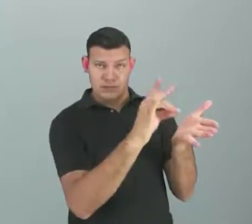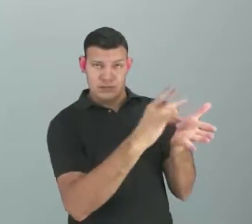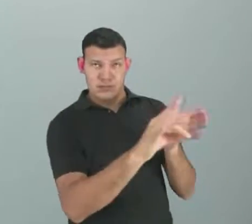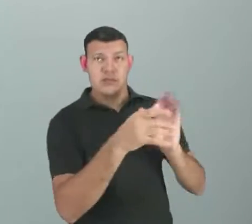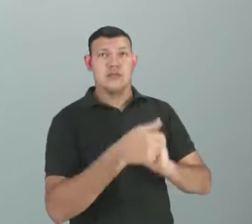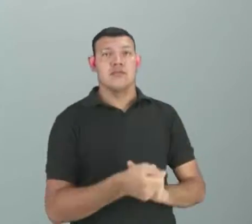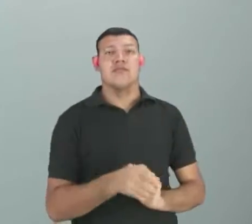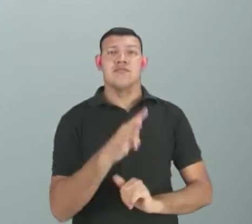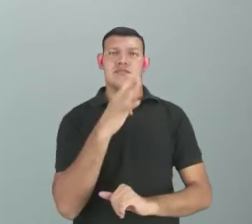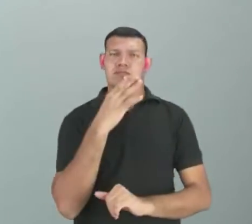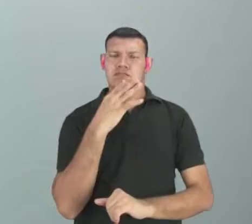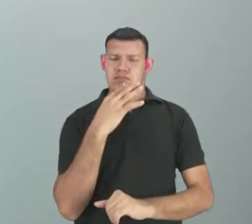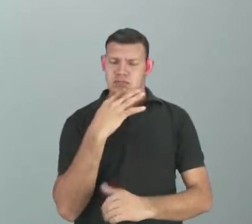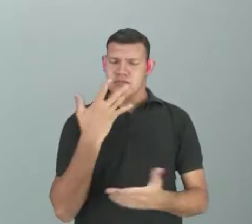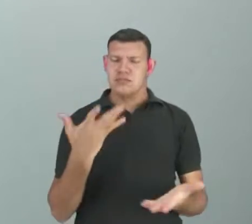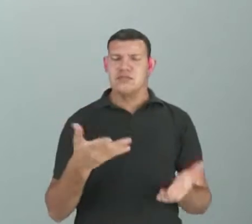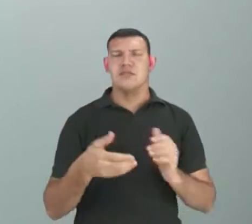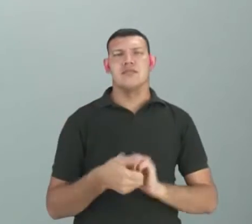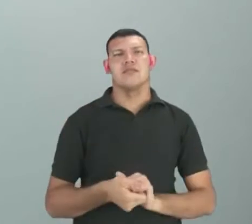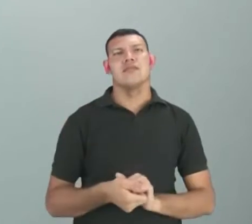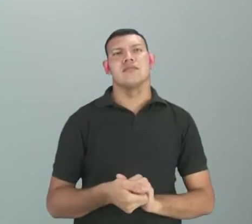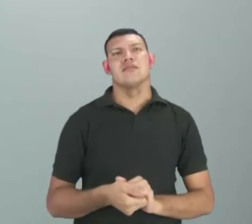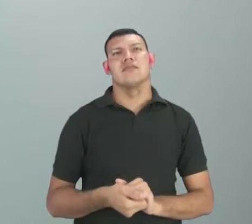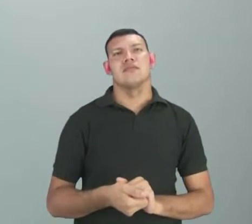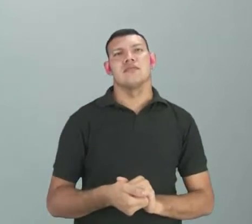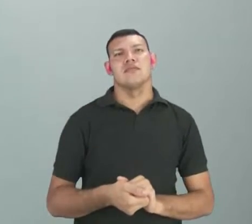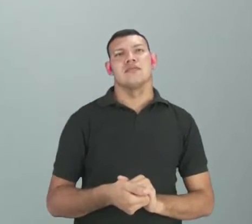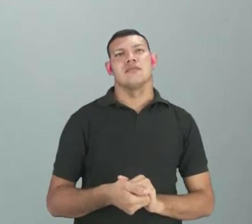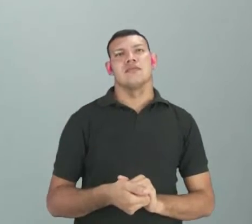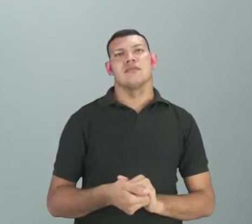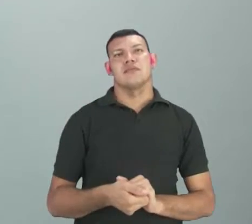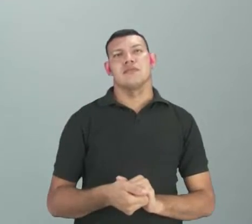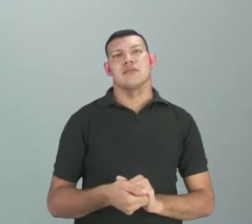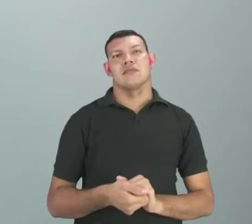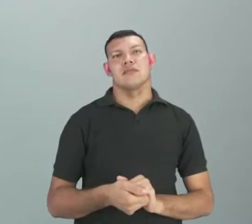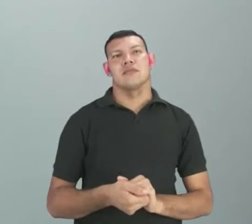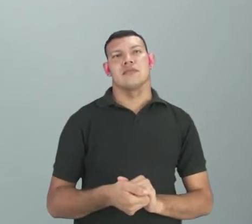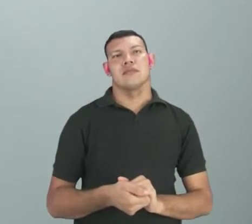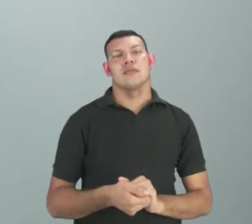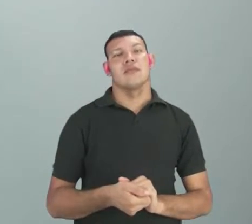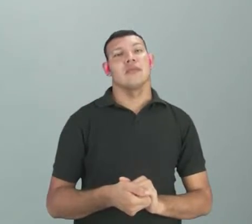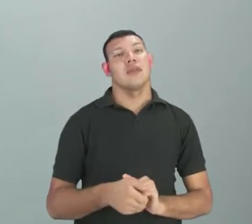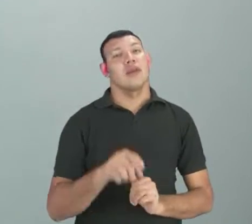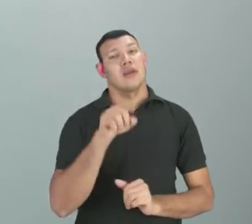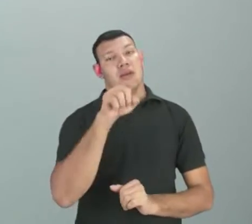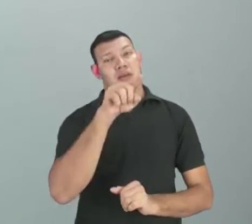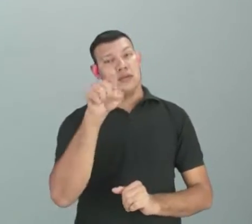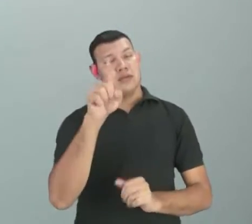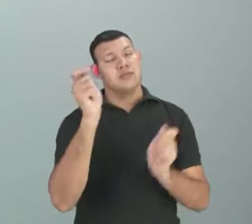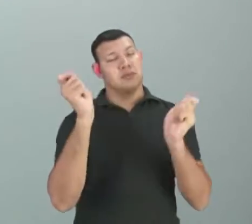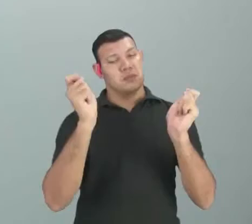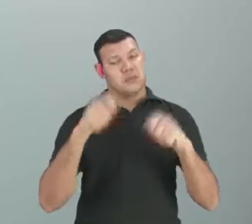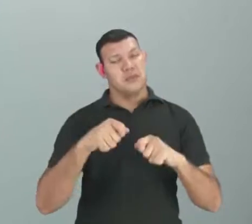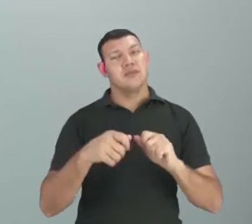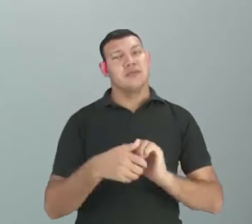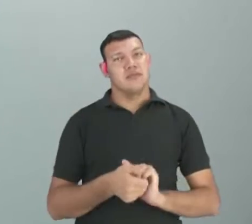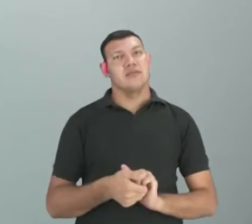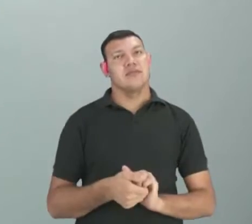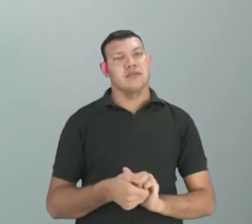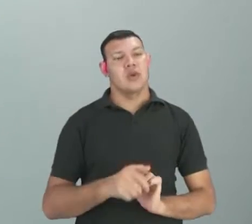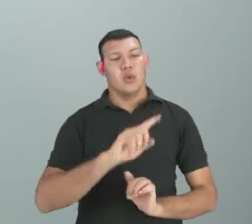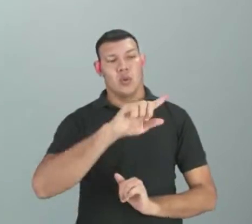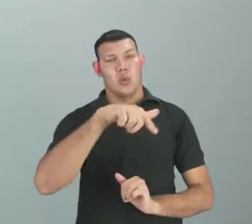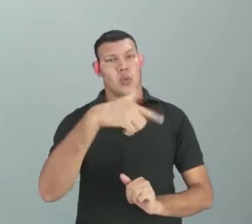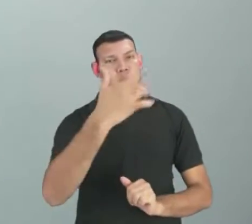e sobre conhecimento, né? Sobre os limites, sobre o que você pode acabar fazendo com a outra pessoa, sobre o corpo da